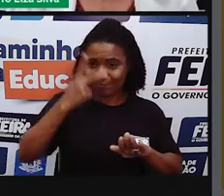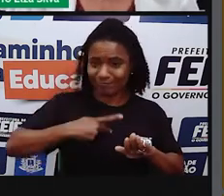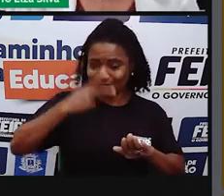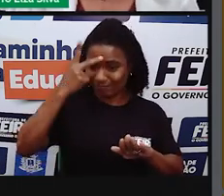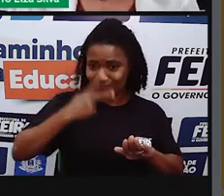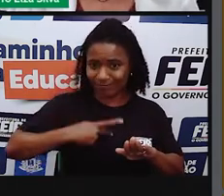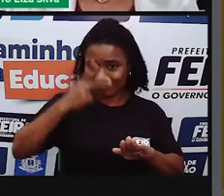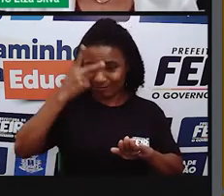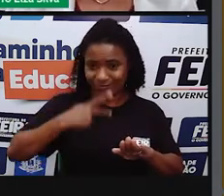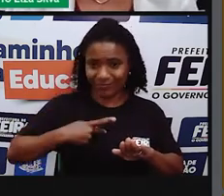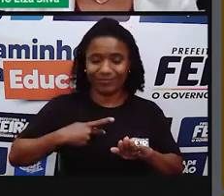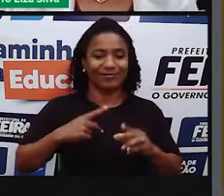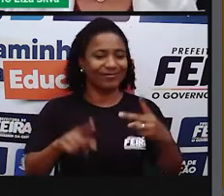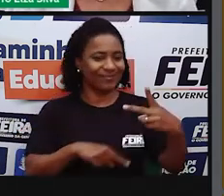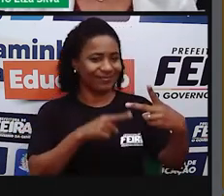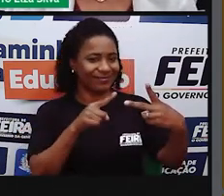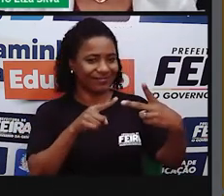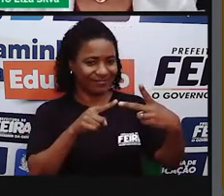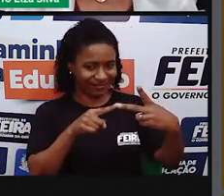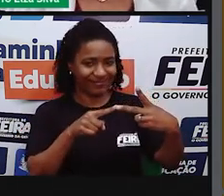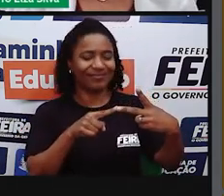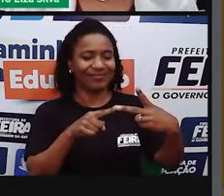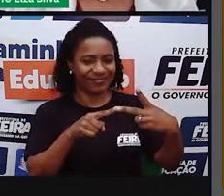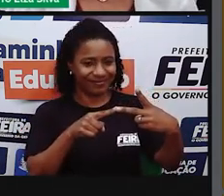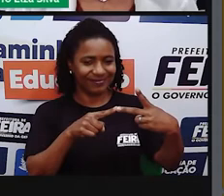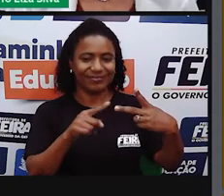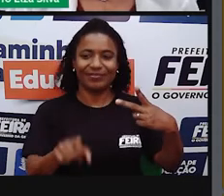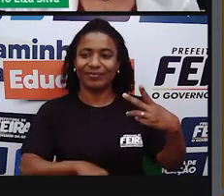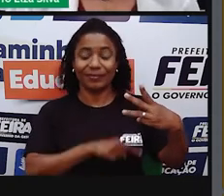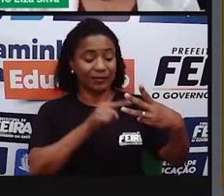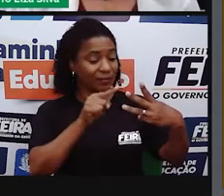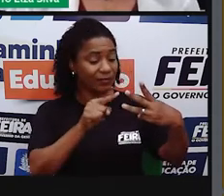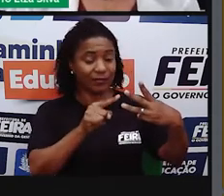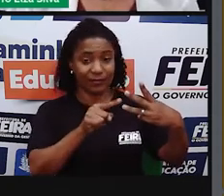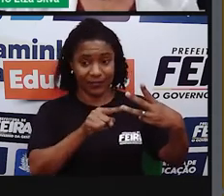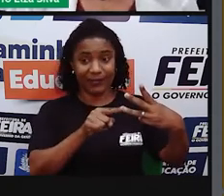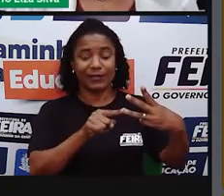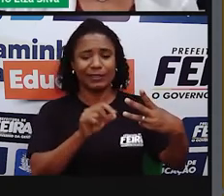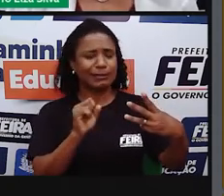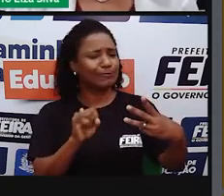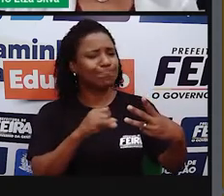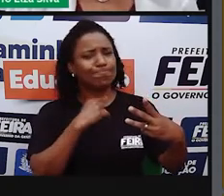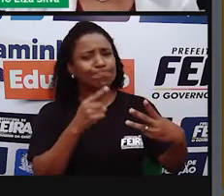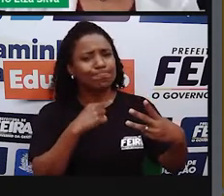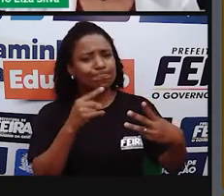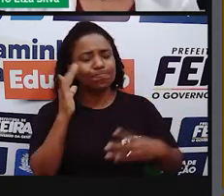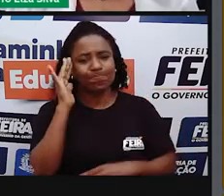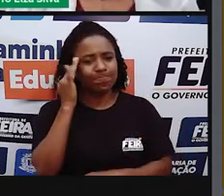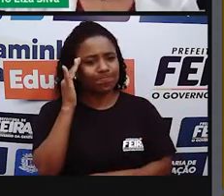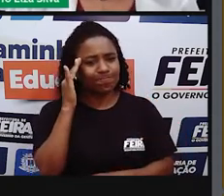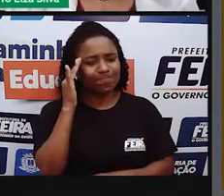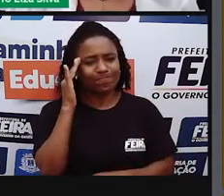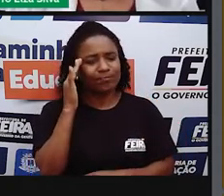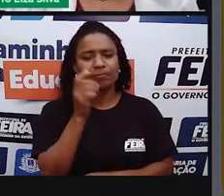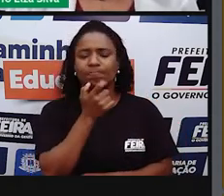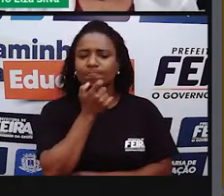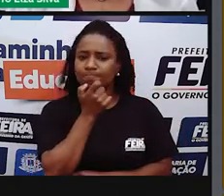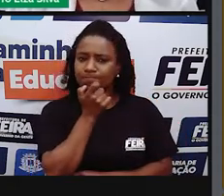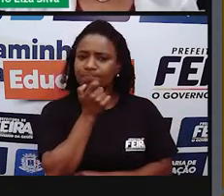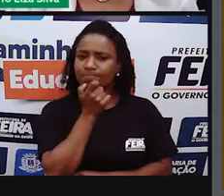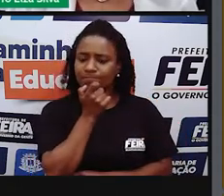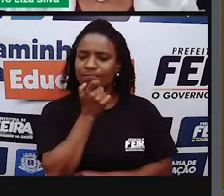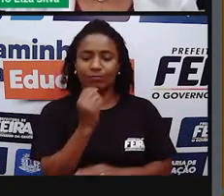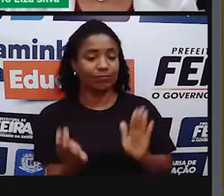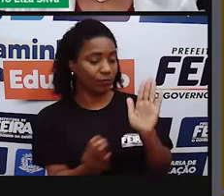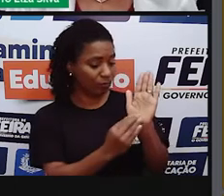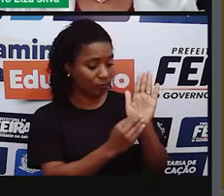casa, homework, atividade de casa. E quando surgirem as dúvidas, escreva o título